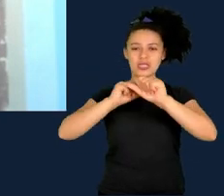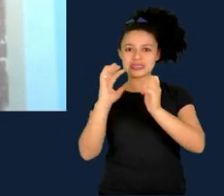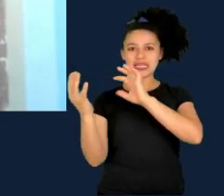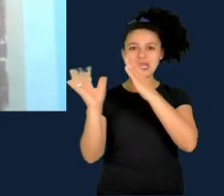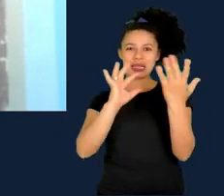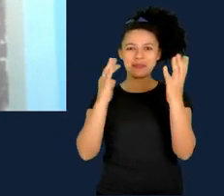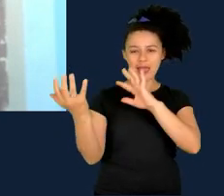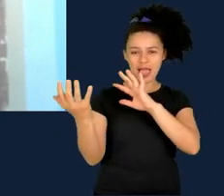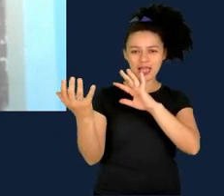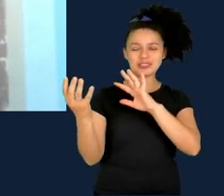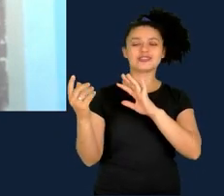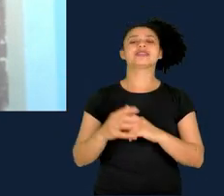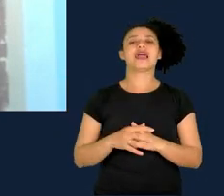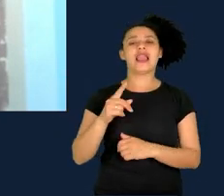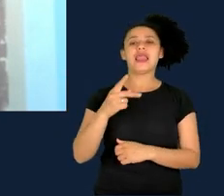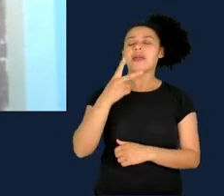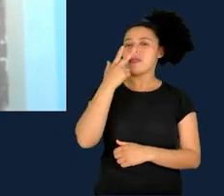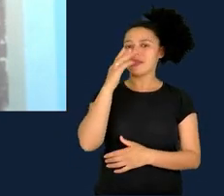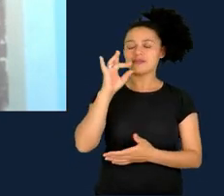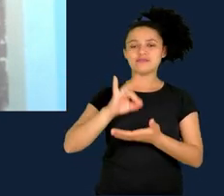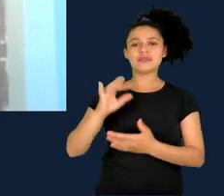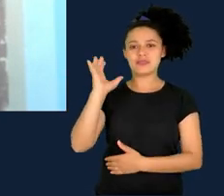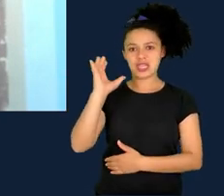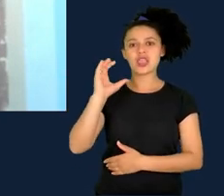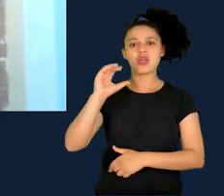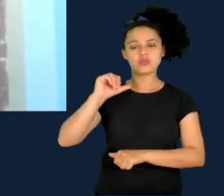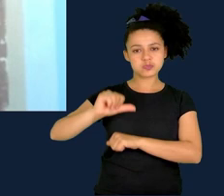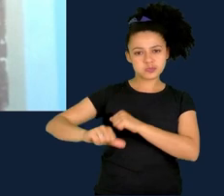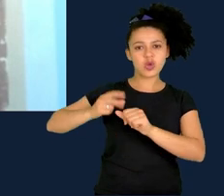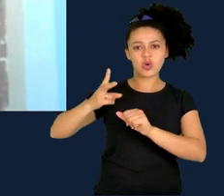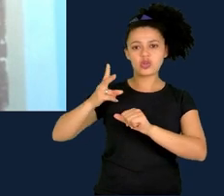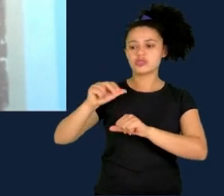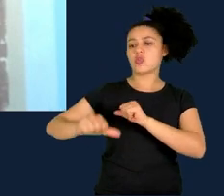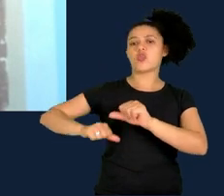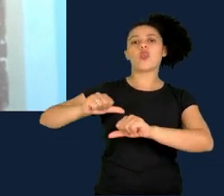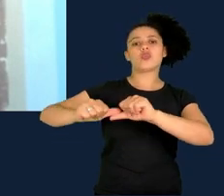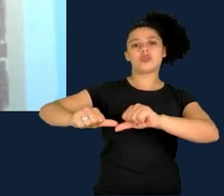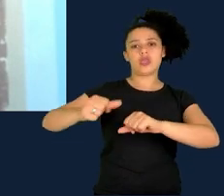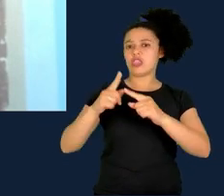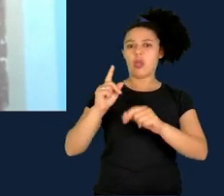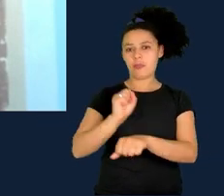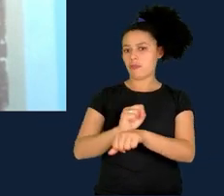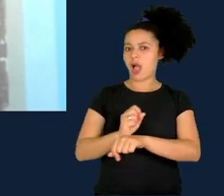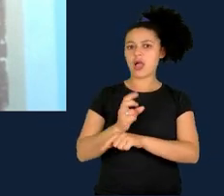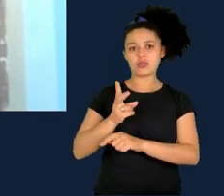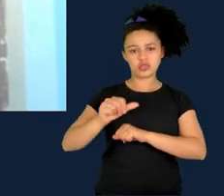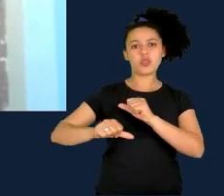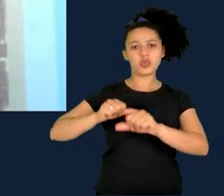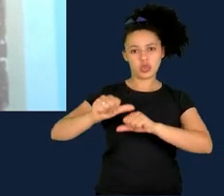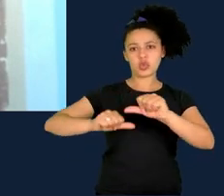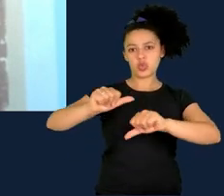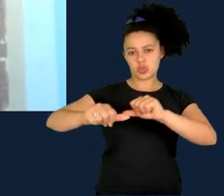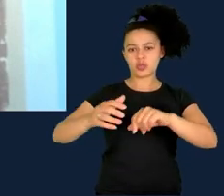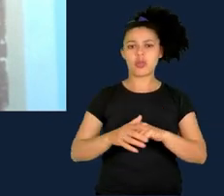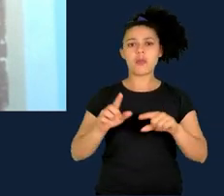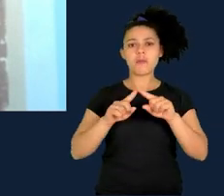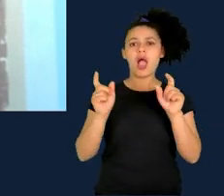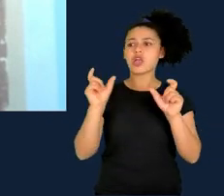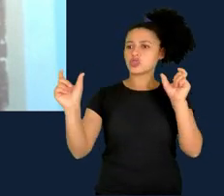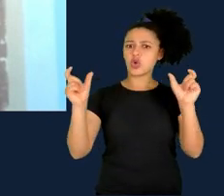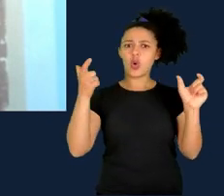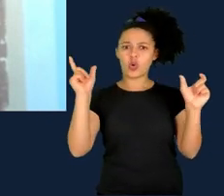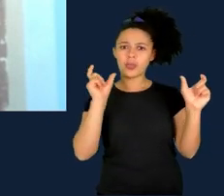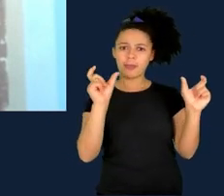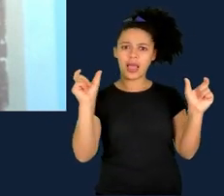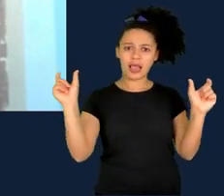climática como um fato científico que está em curso, né? A mudança do clima. Agora, os outros talvez tenham um uso mais político.